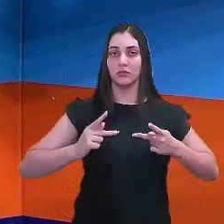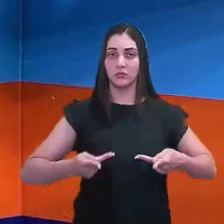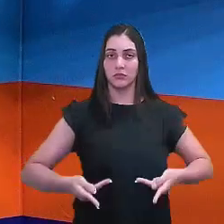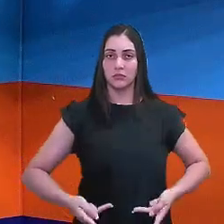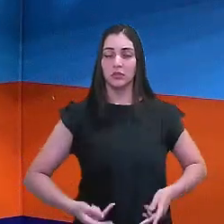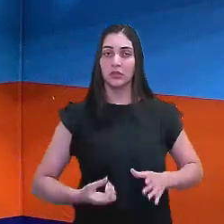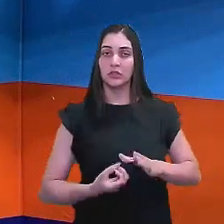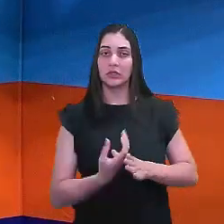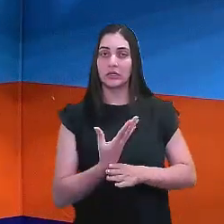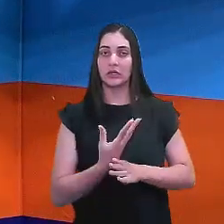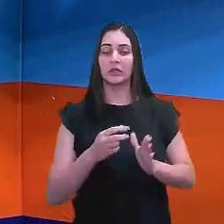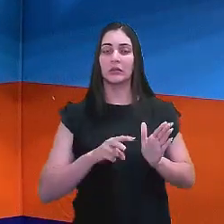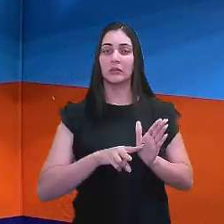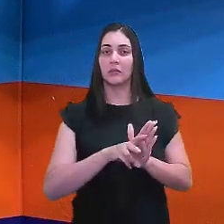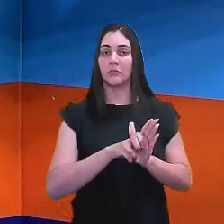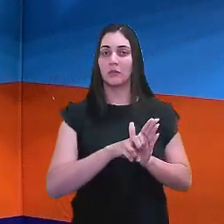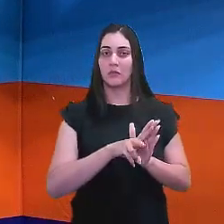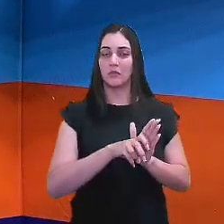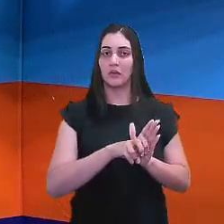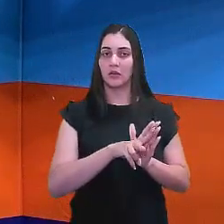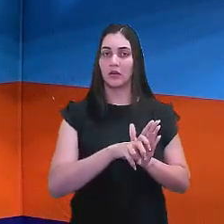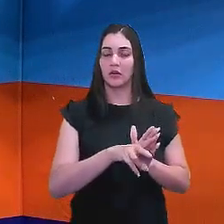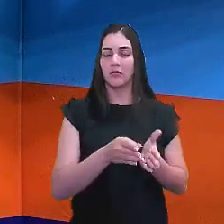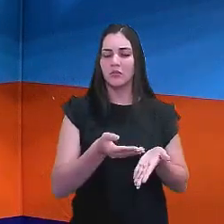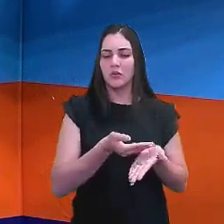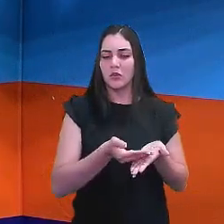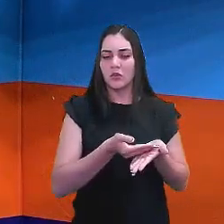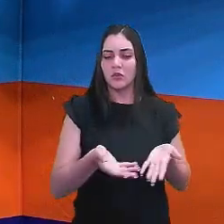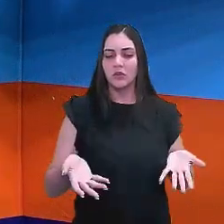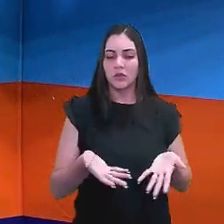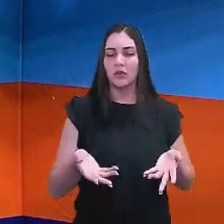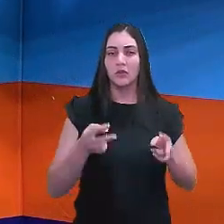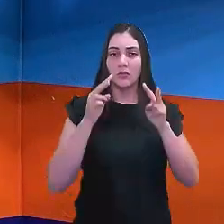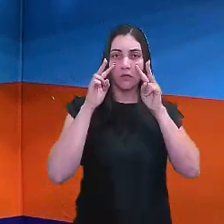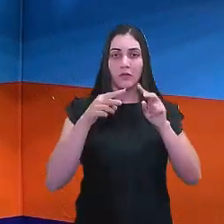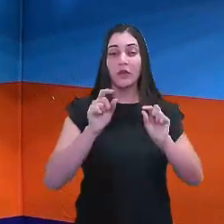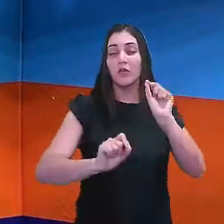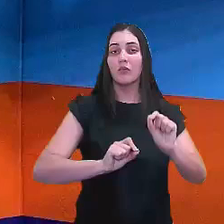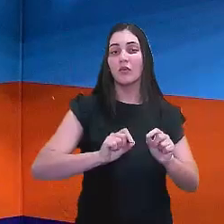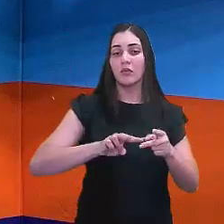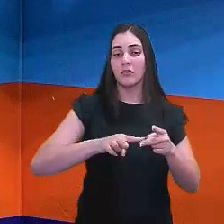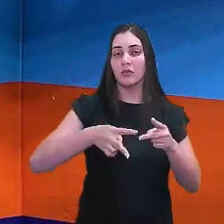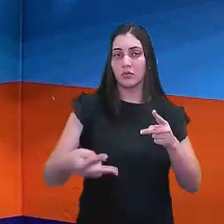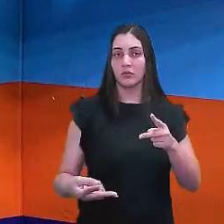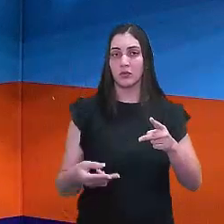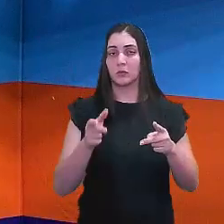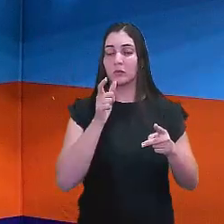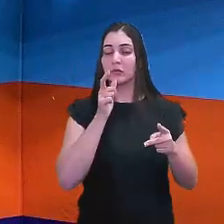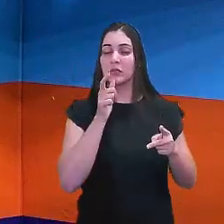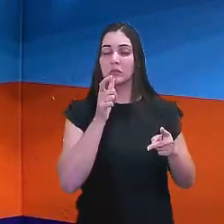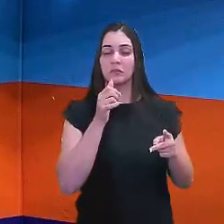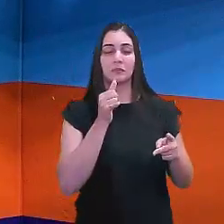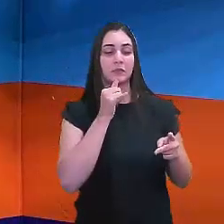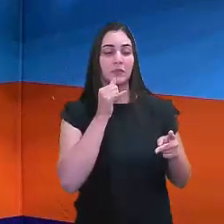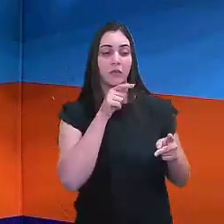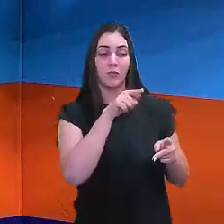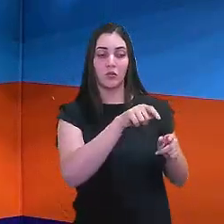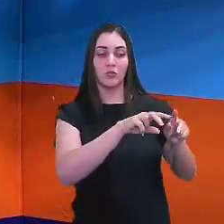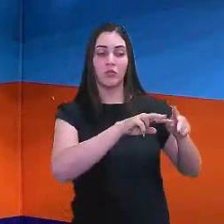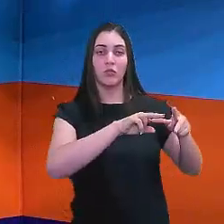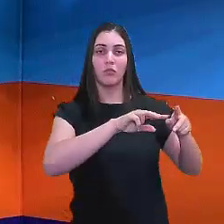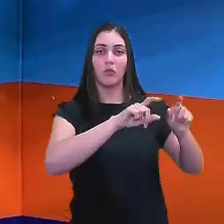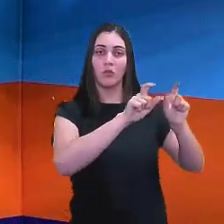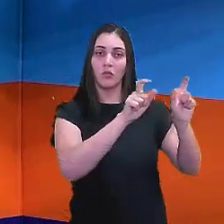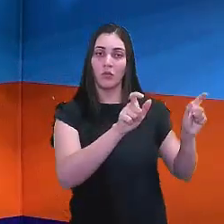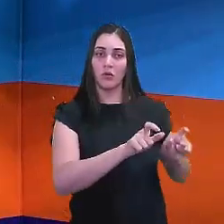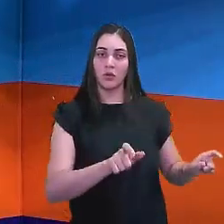por bactéria a partir dessa percepção que a gente consegue ver nitidamente do transgênico. Ou seja, um organismo recebeu o DNA de